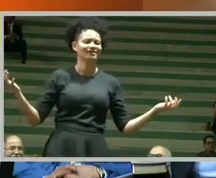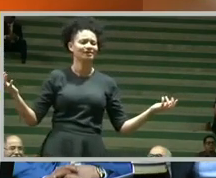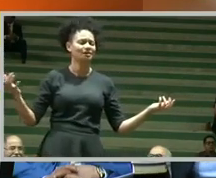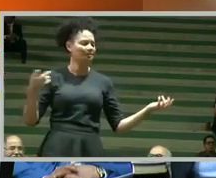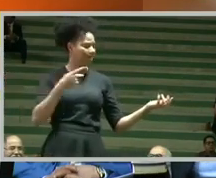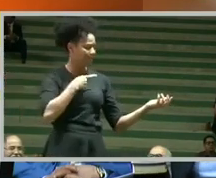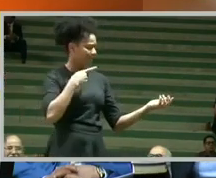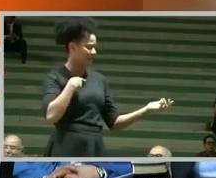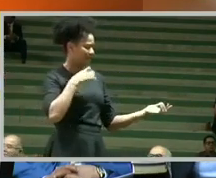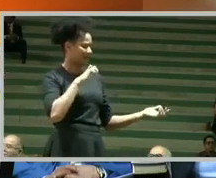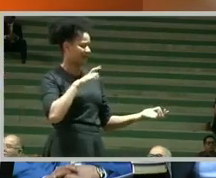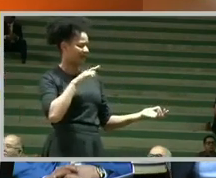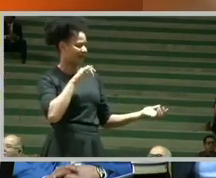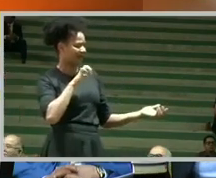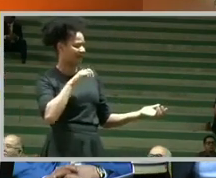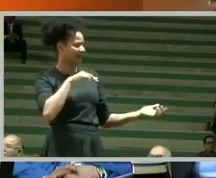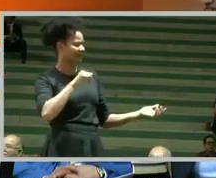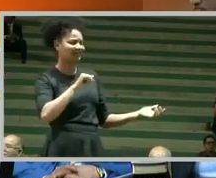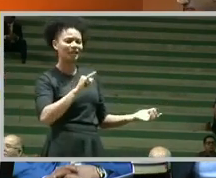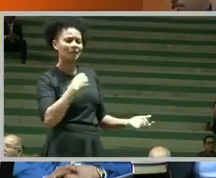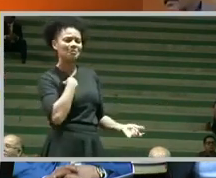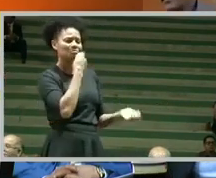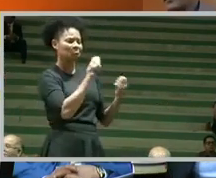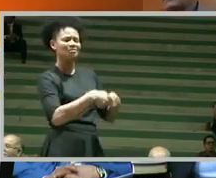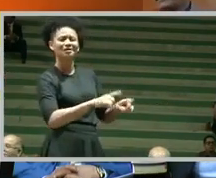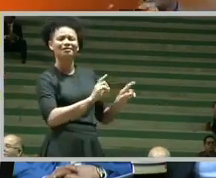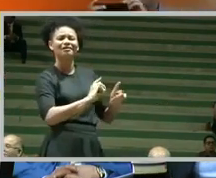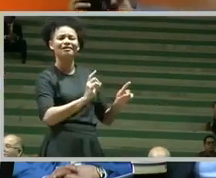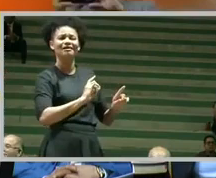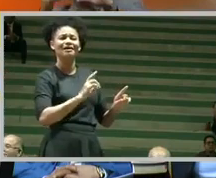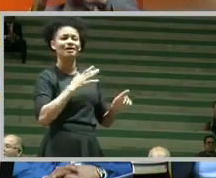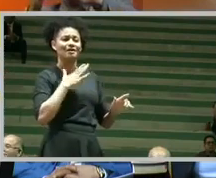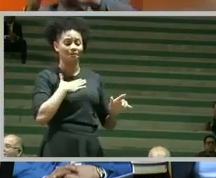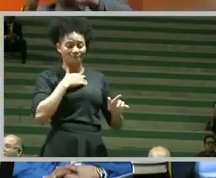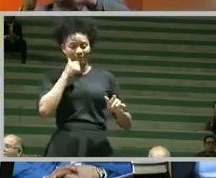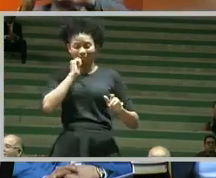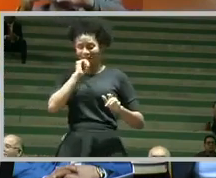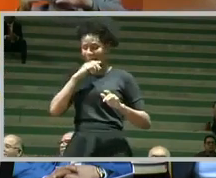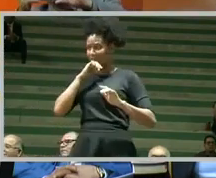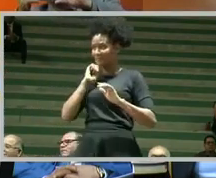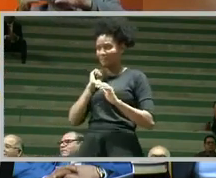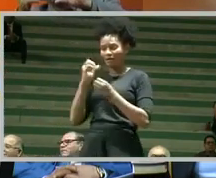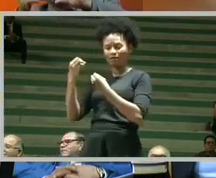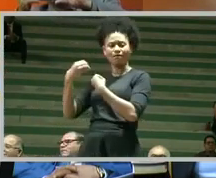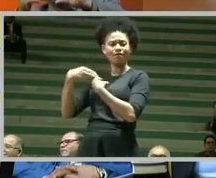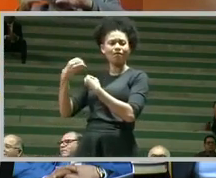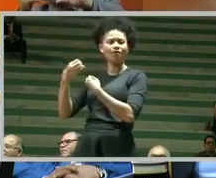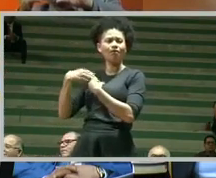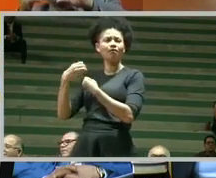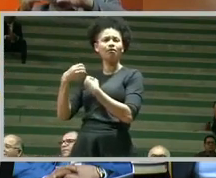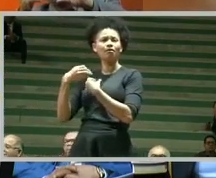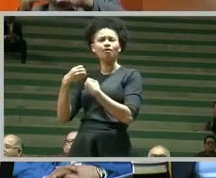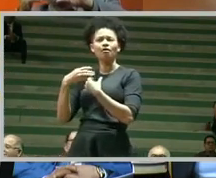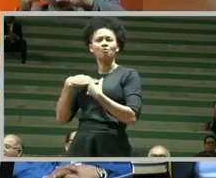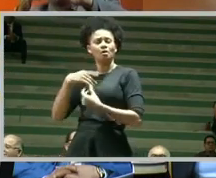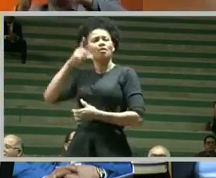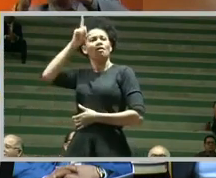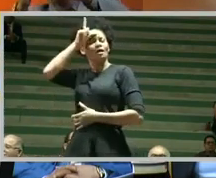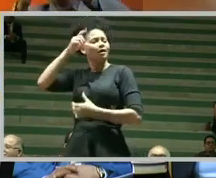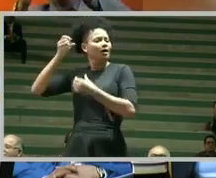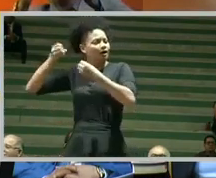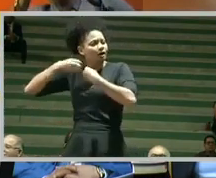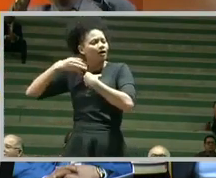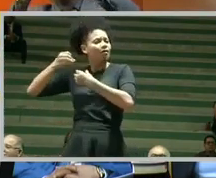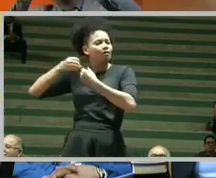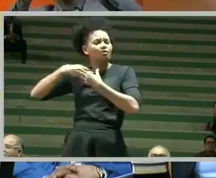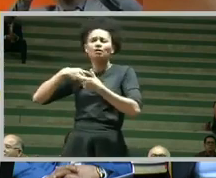Pastor Elianai, eu não preciso. Aliás, os meus pais me ensinaram, os meus líderes me